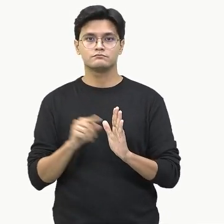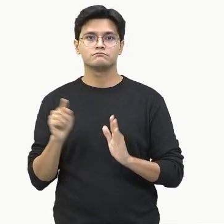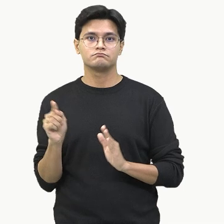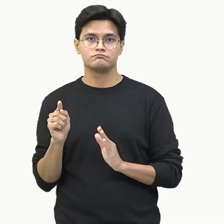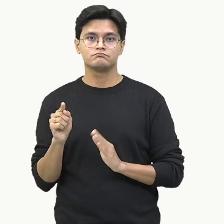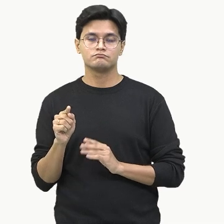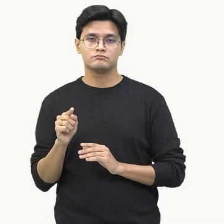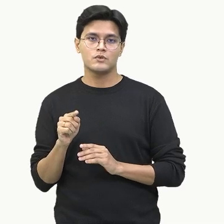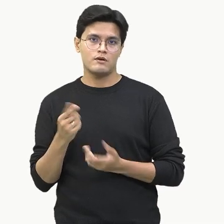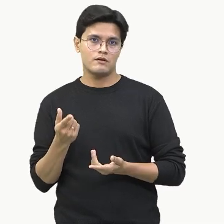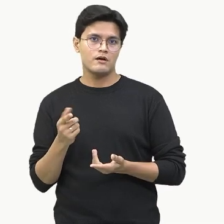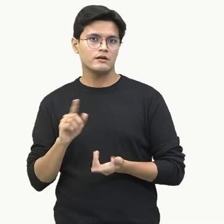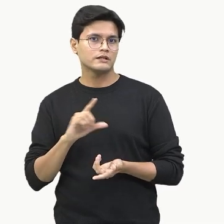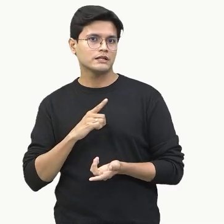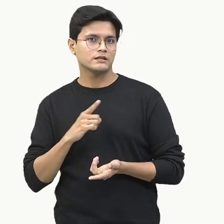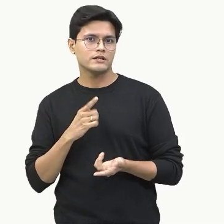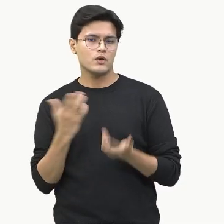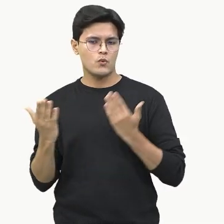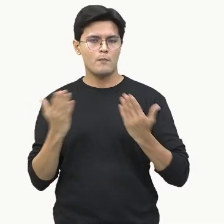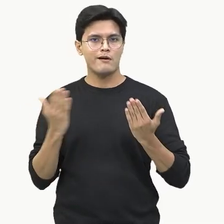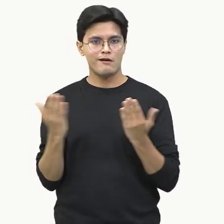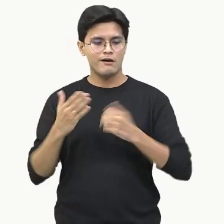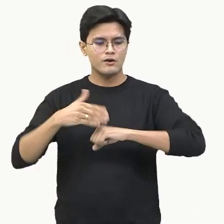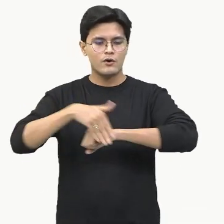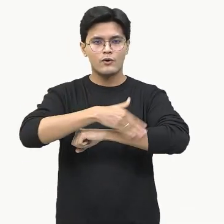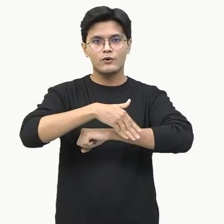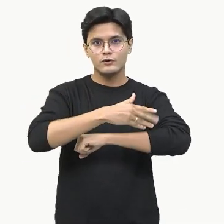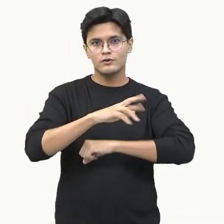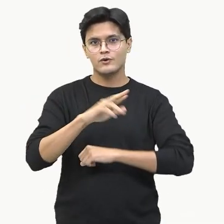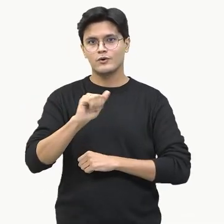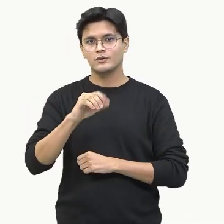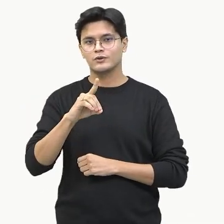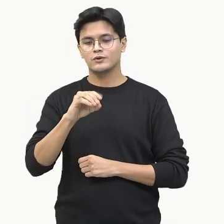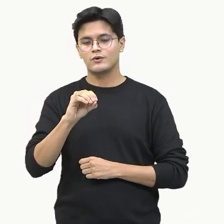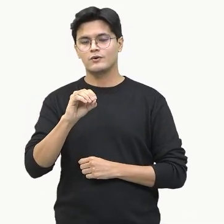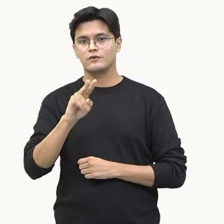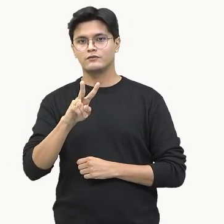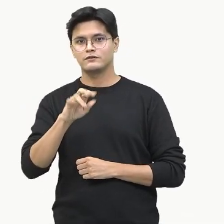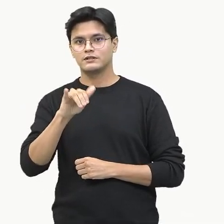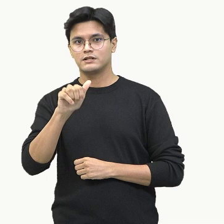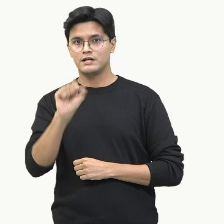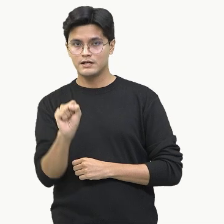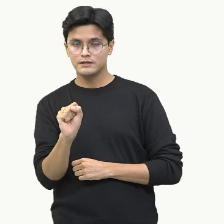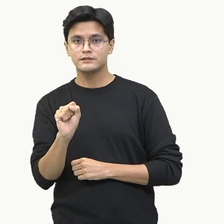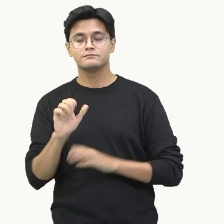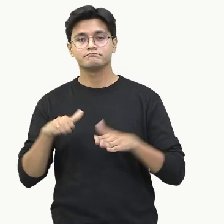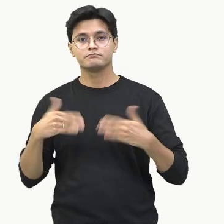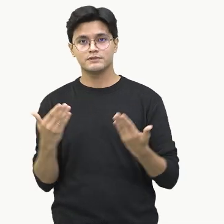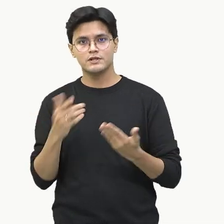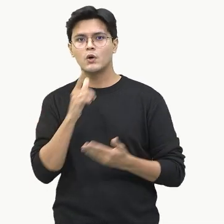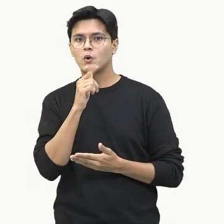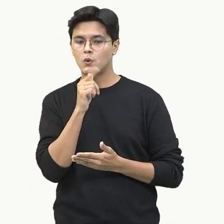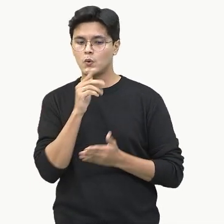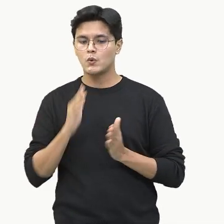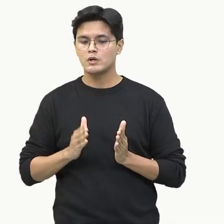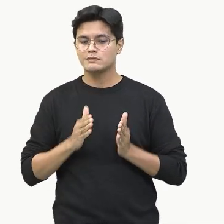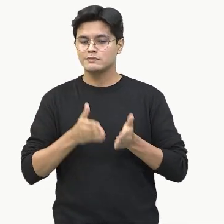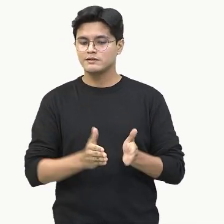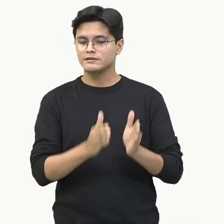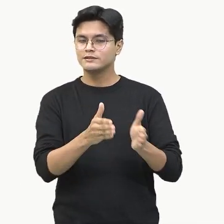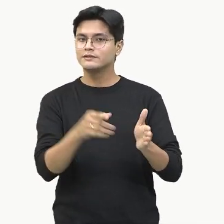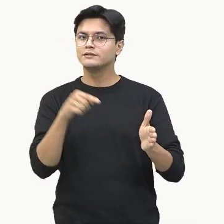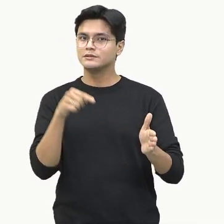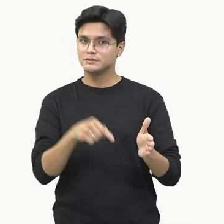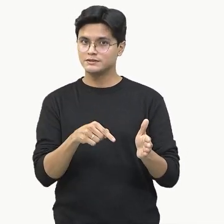rodovias já que não temos né a presença de rodovias na região os rios Eles serão as rodovias